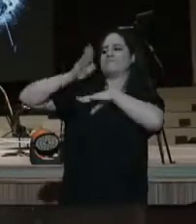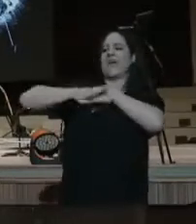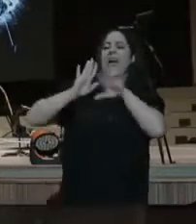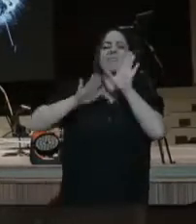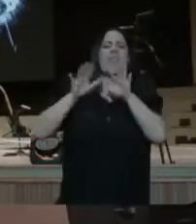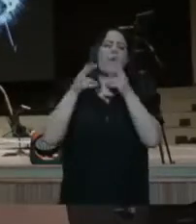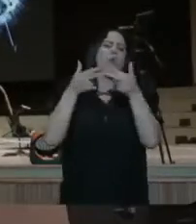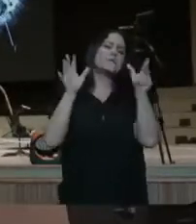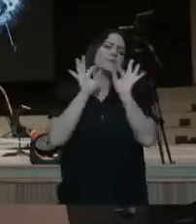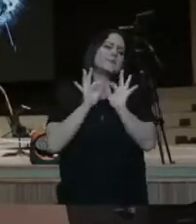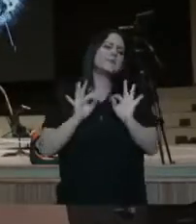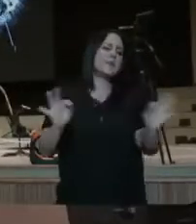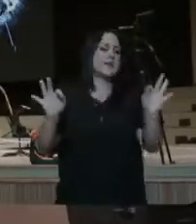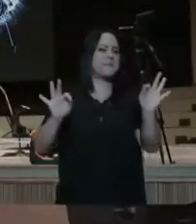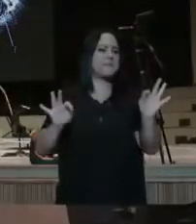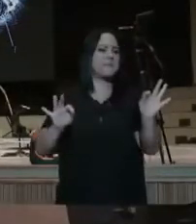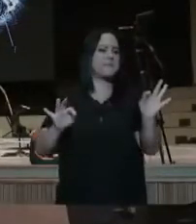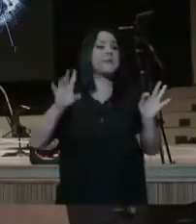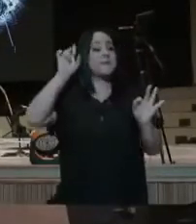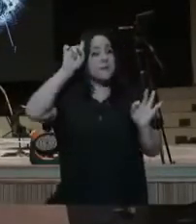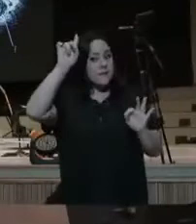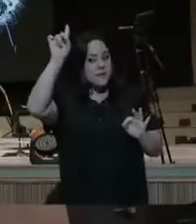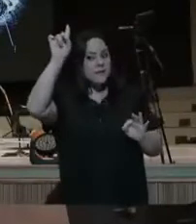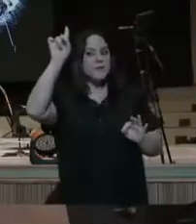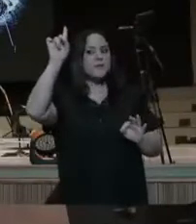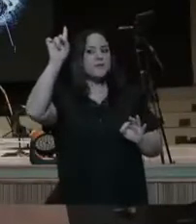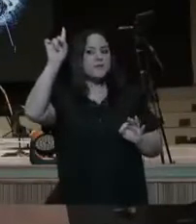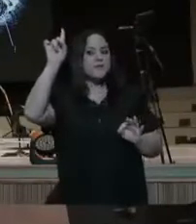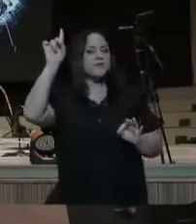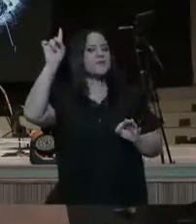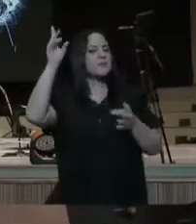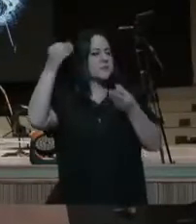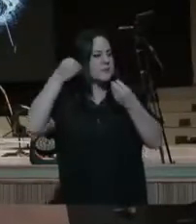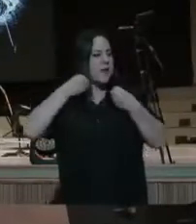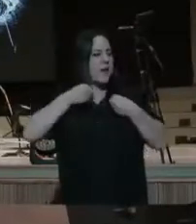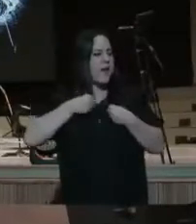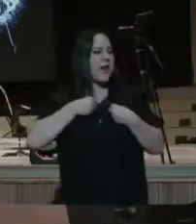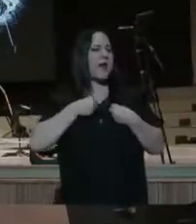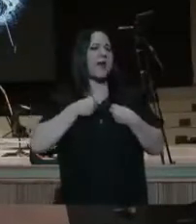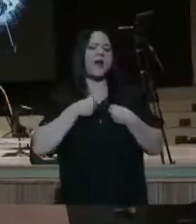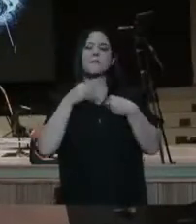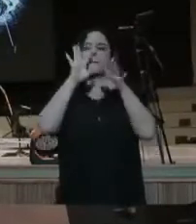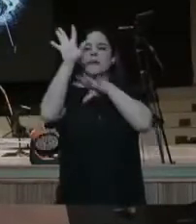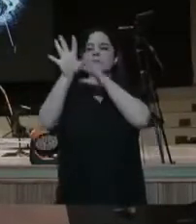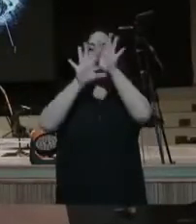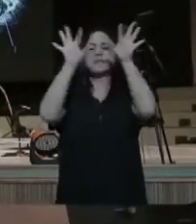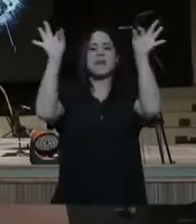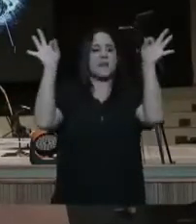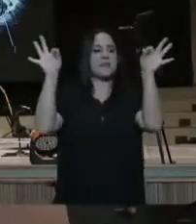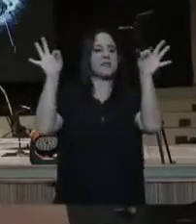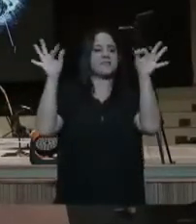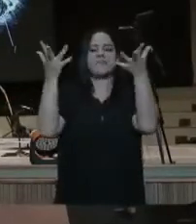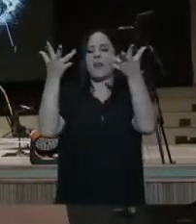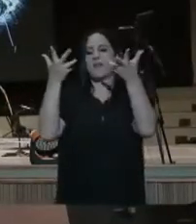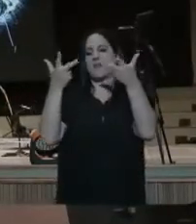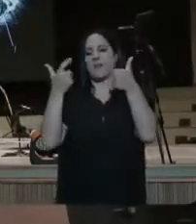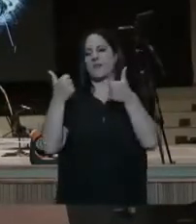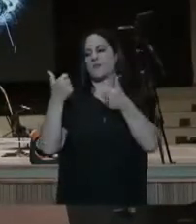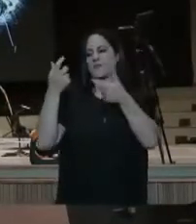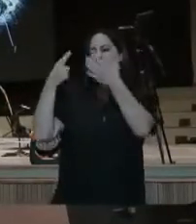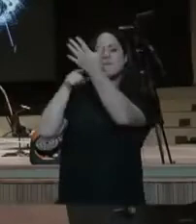caprichos deus é um deus que nos concede pequenos caprichos só para nos agradar